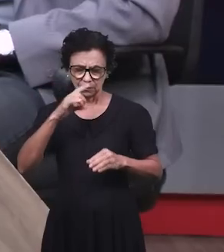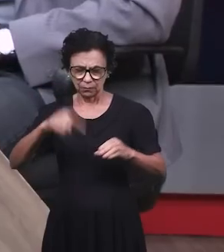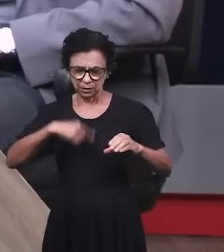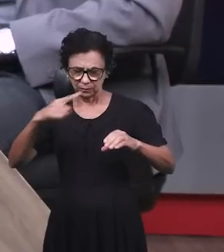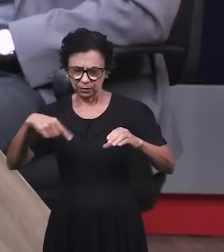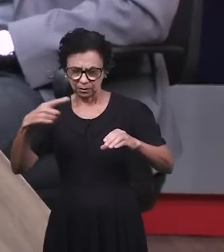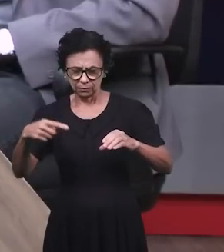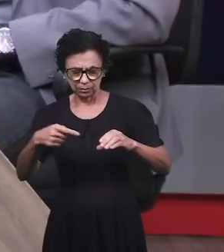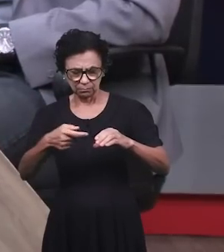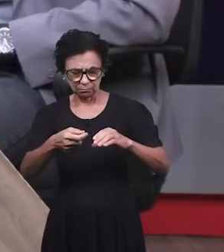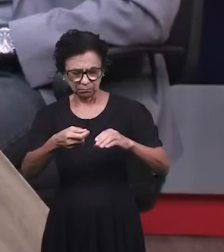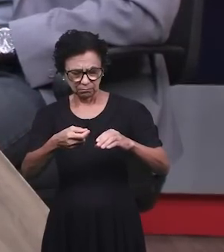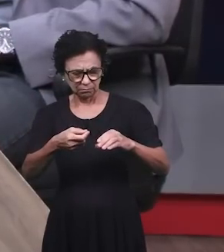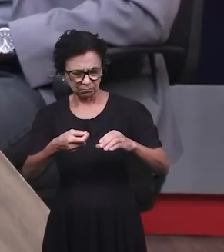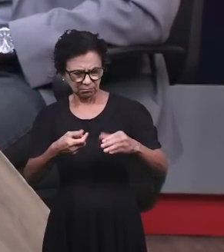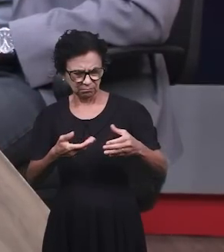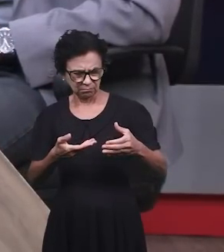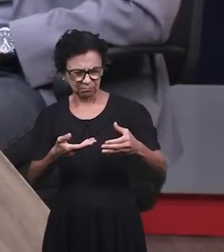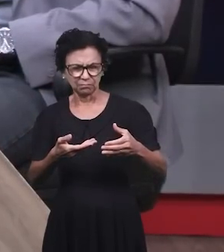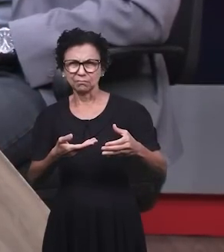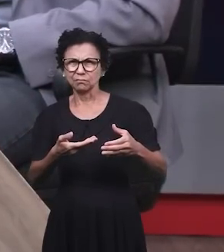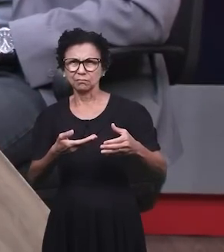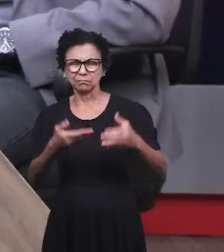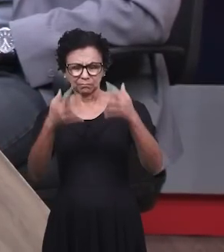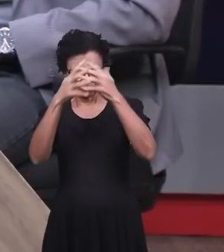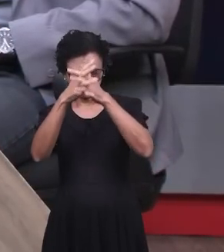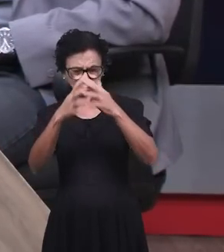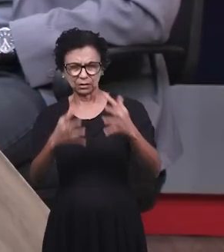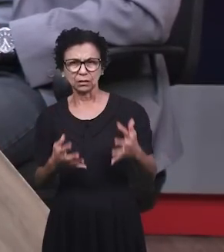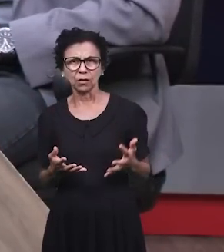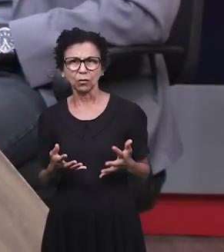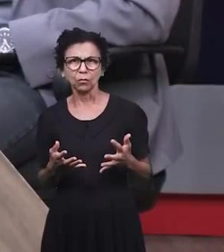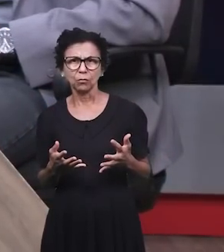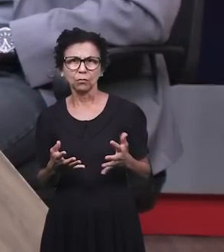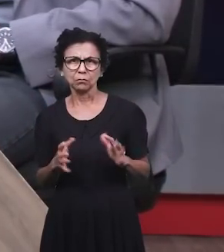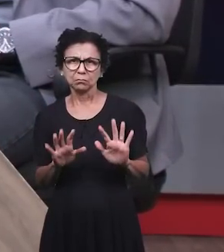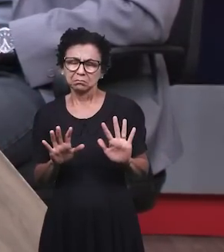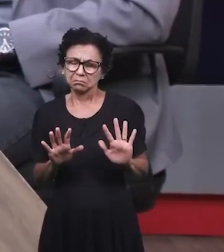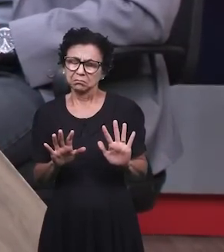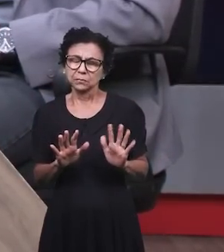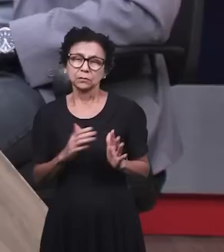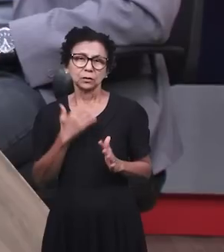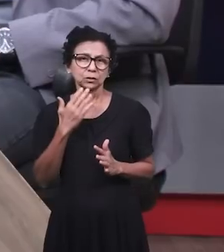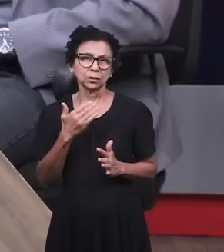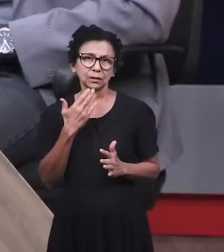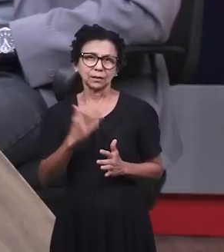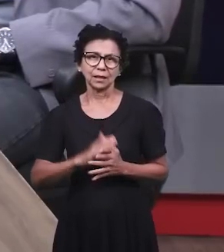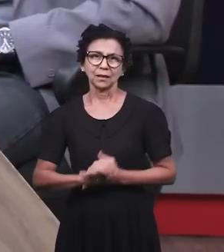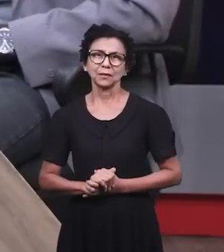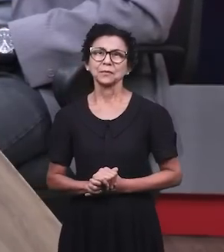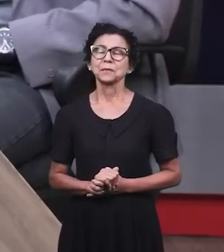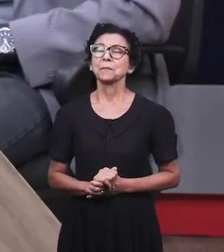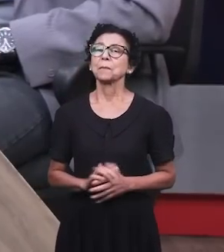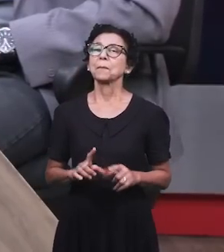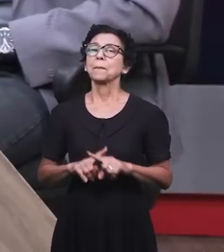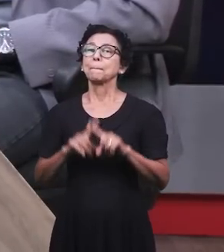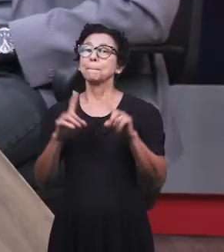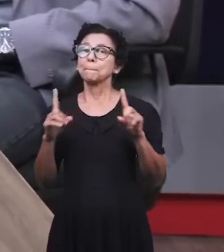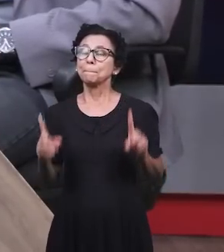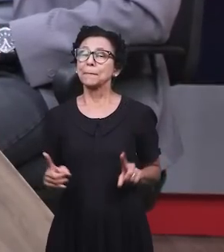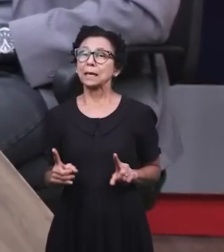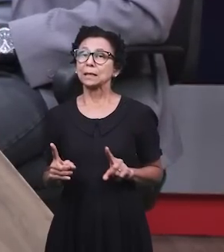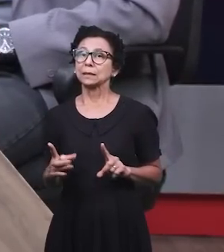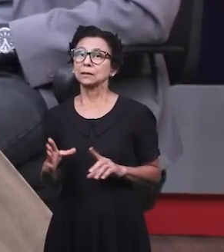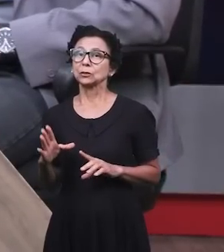outro lado e aí entregava, eles tinham que ter o bastão de mesma altura, mesma espessura, e aí,